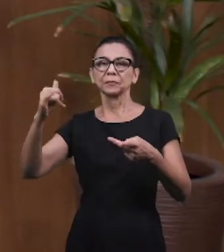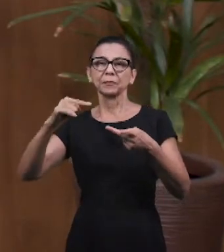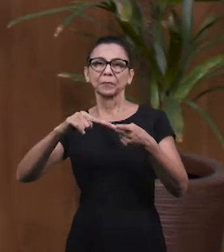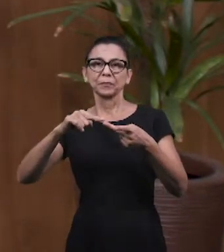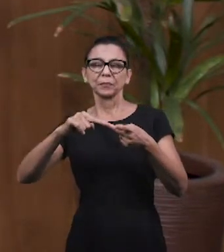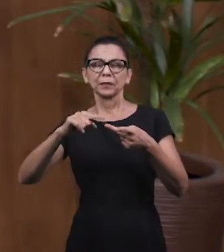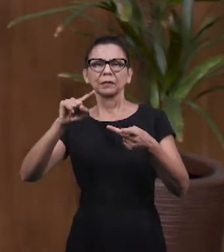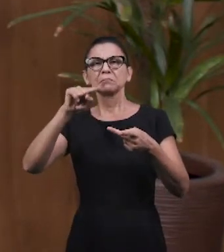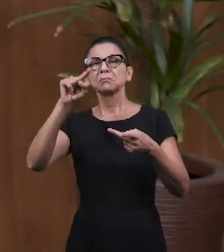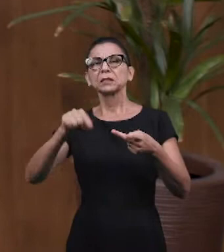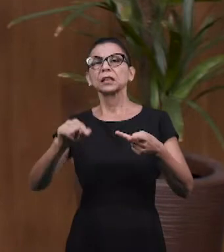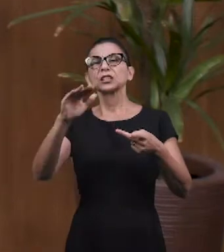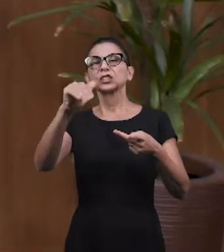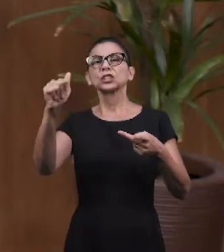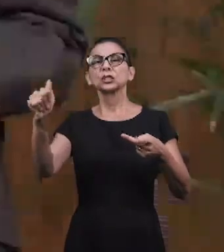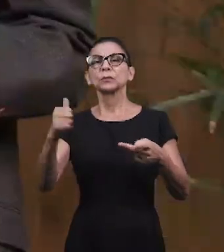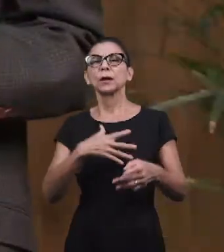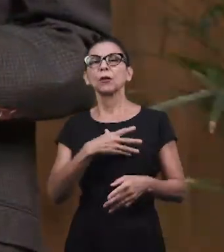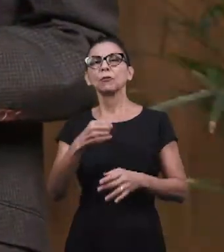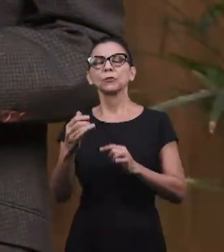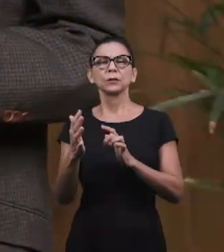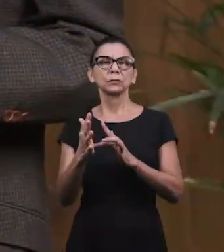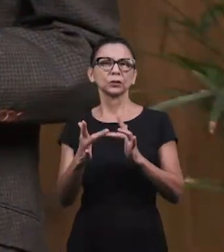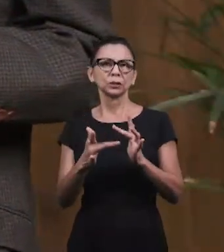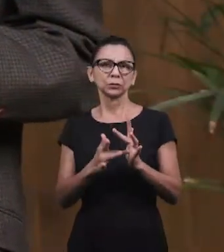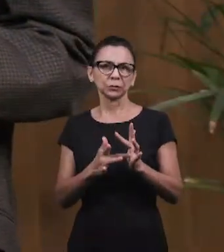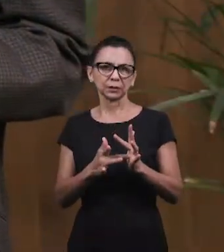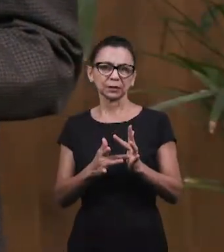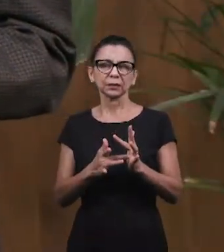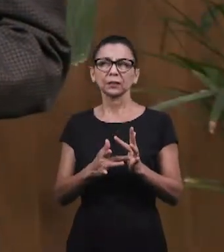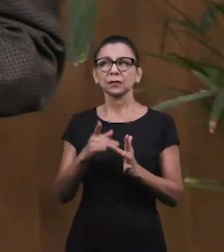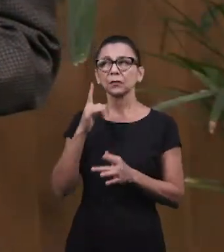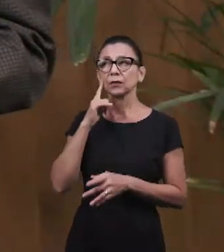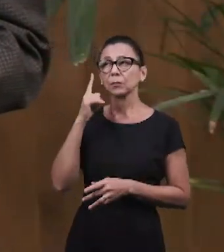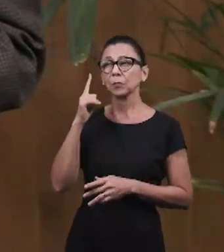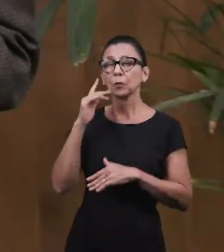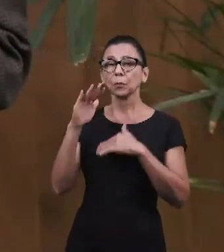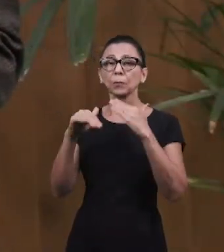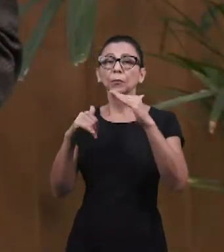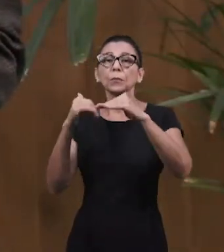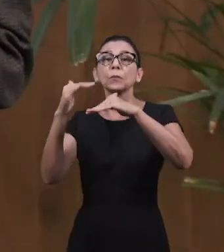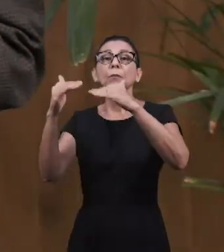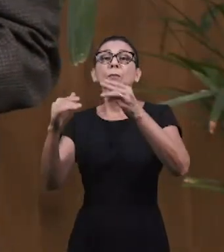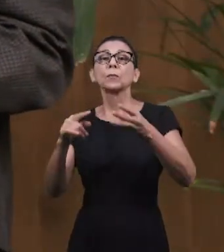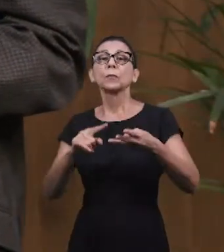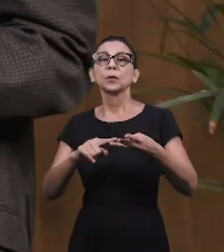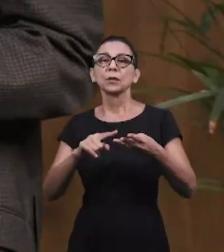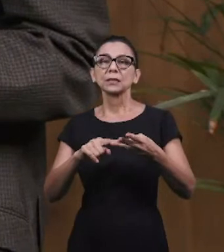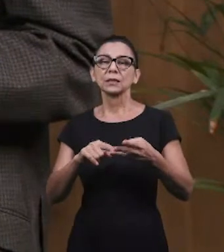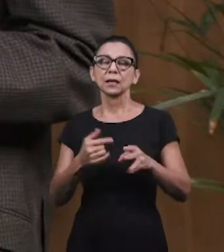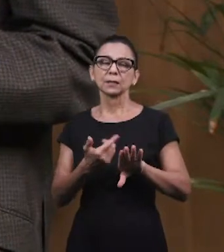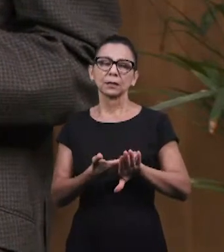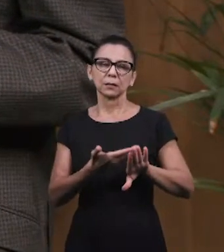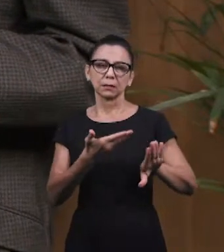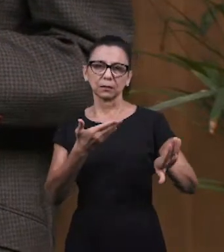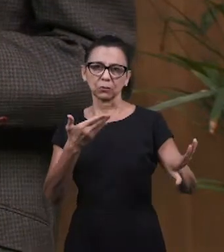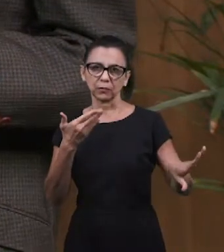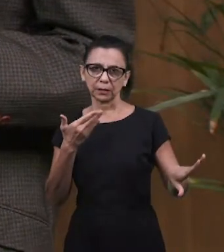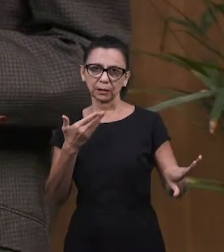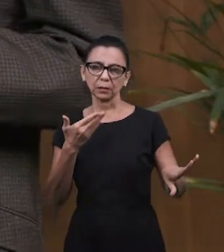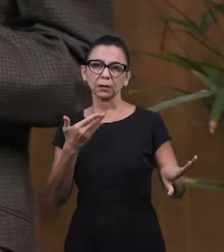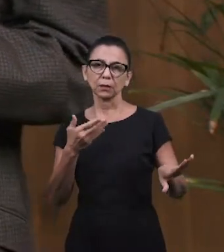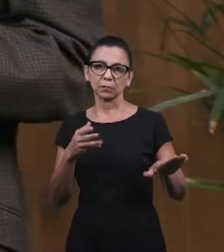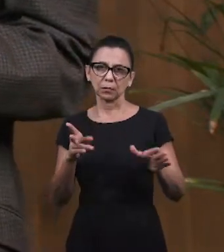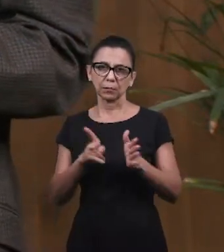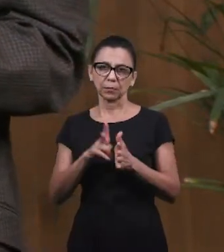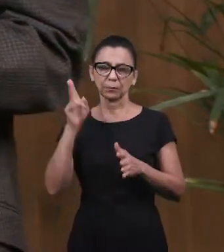para a salvação. E o processo, nós vamos olhar aqui agora o nosso quadro, é o processo da santificação do Espírito Santo.